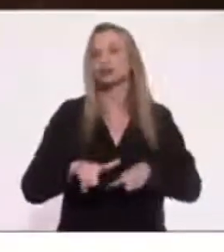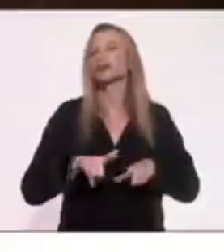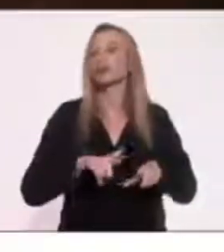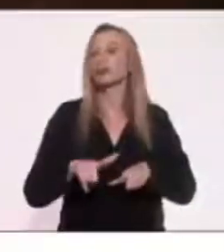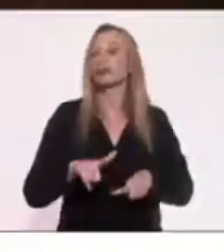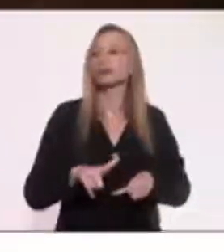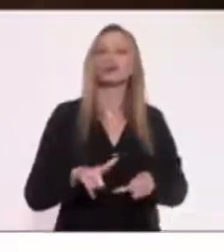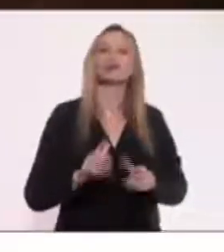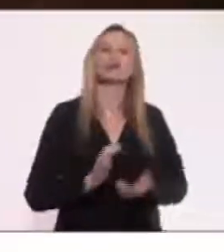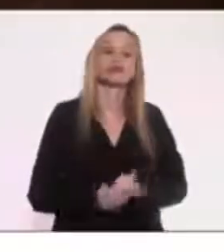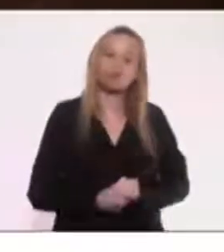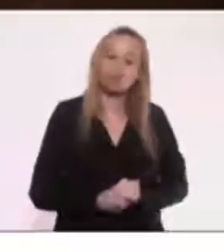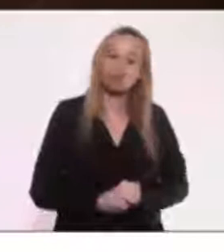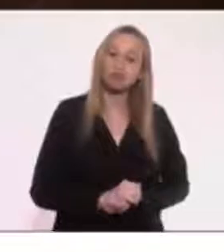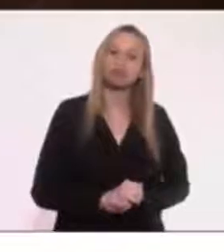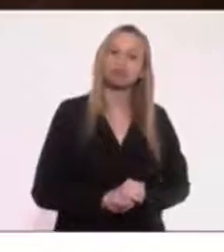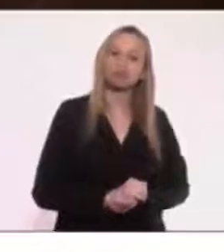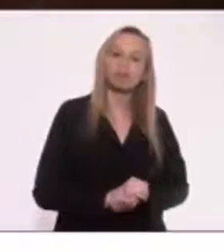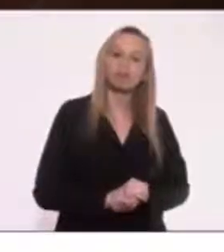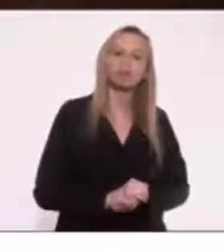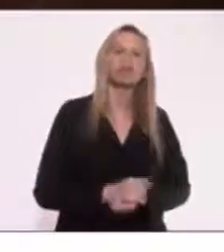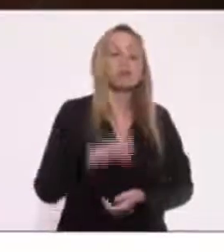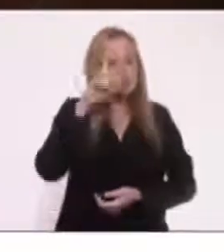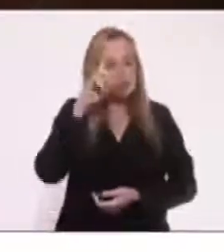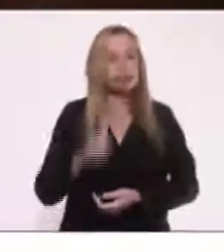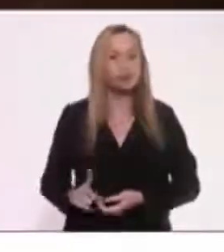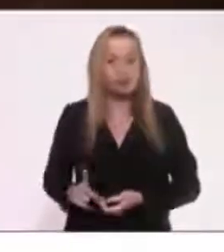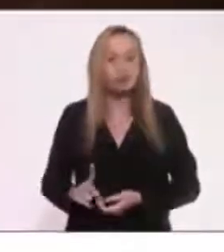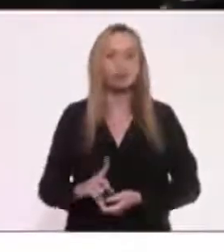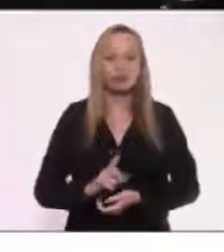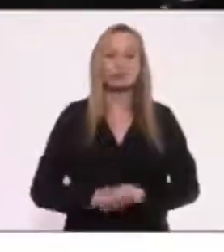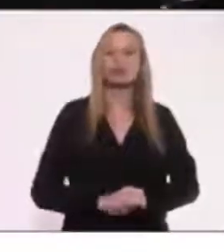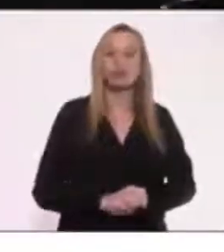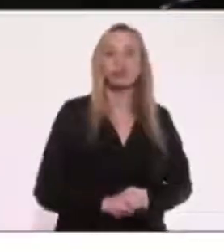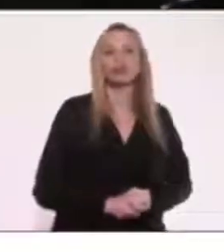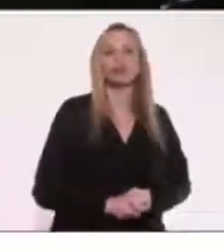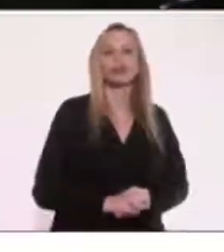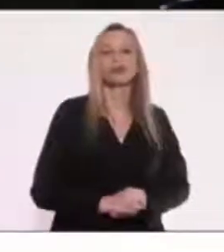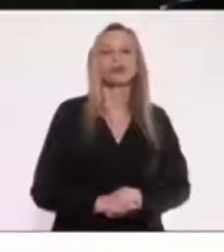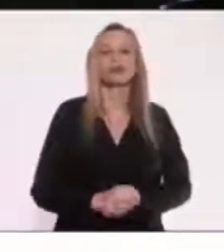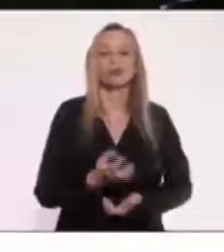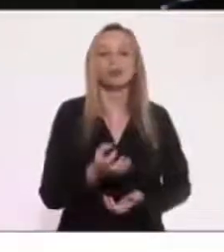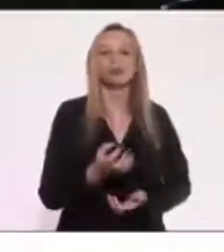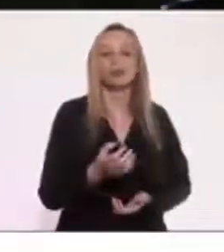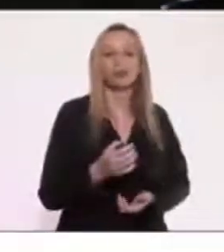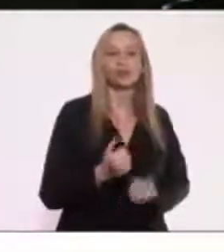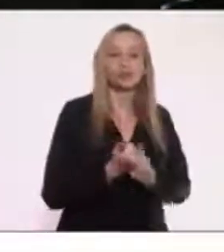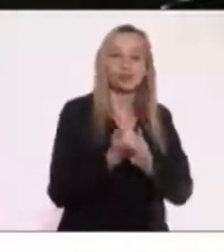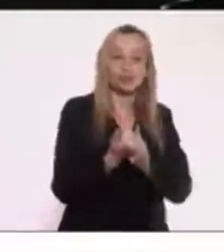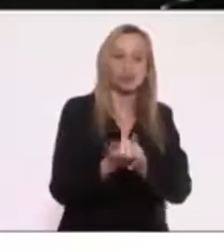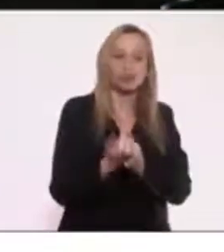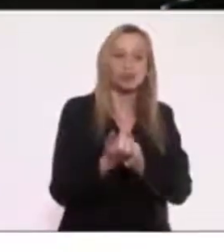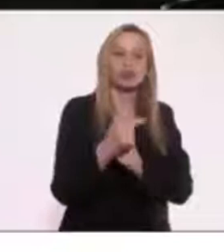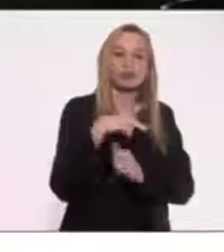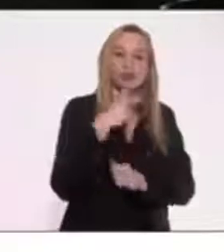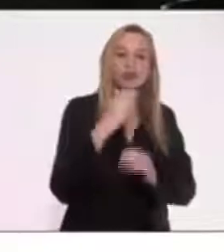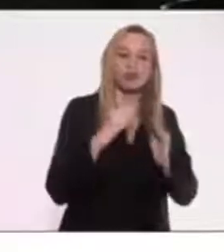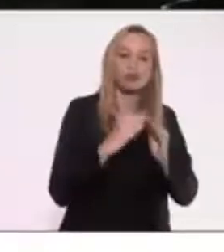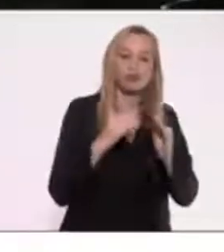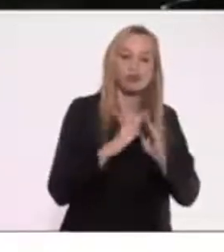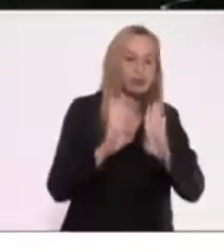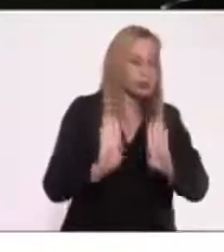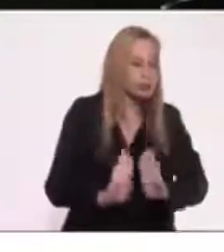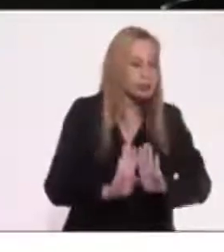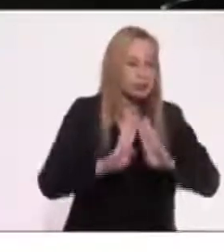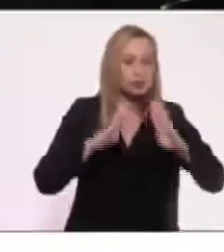por vocação, eles têm o direito de prestar. Então, quero me colocar à disposição, dizer que essa casa está de